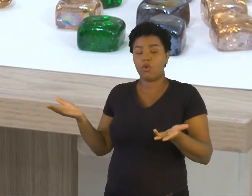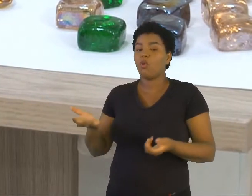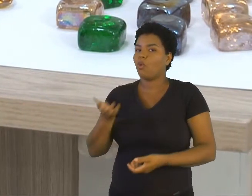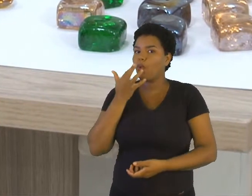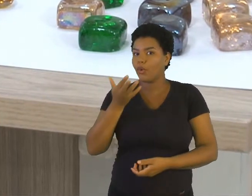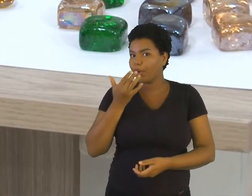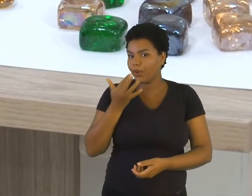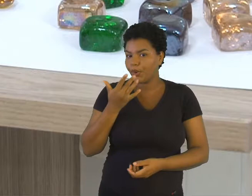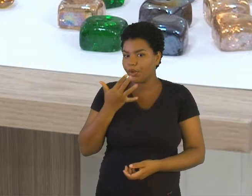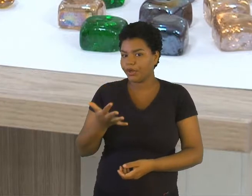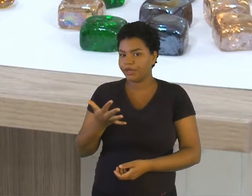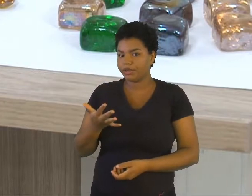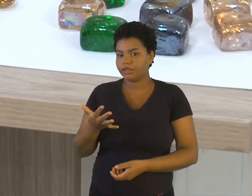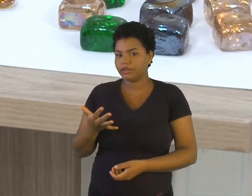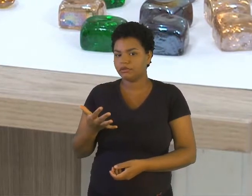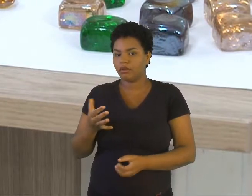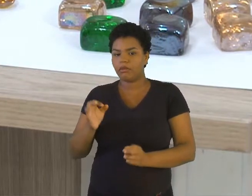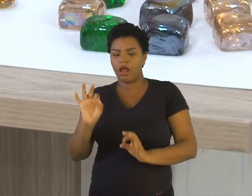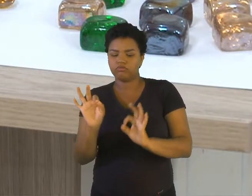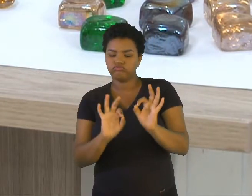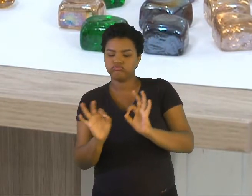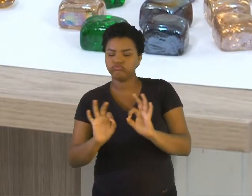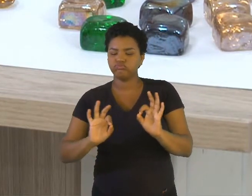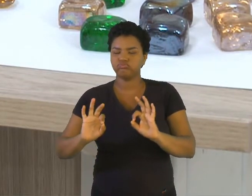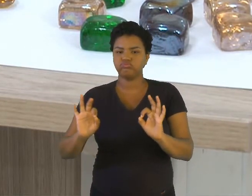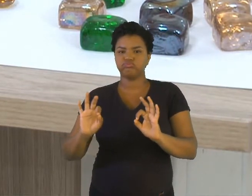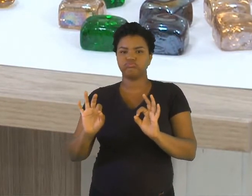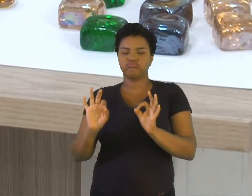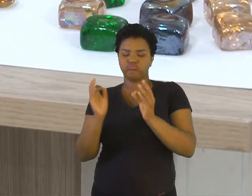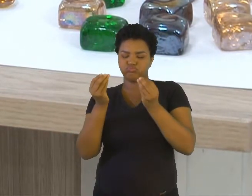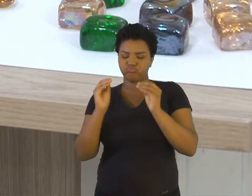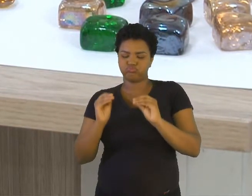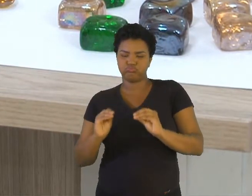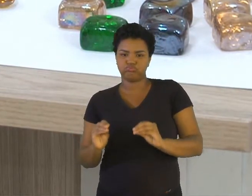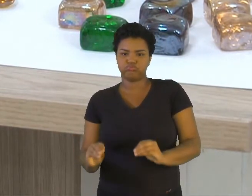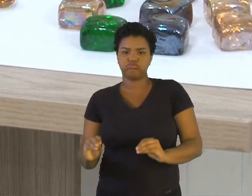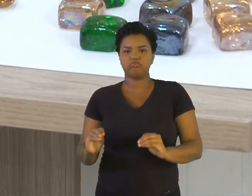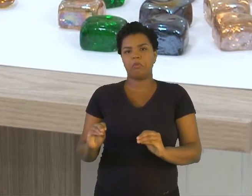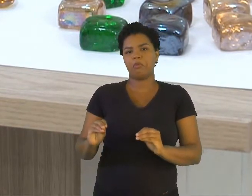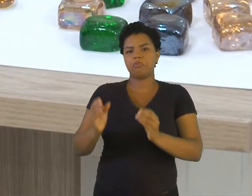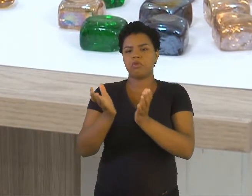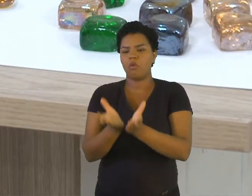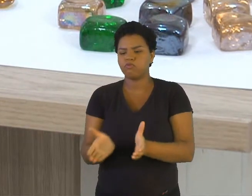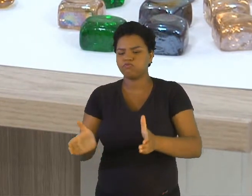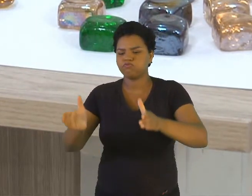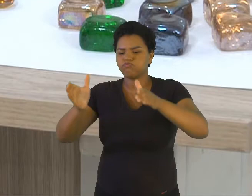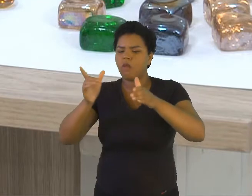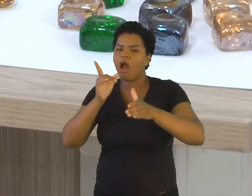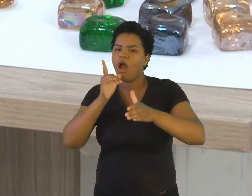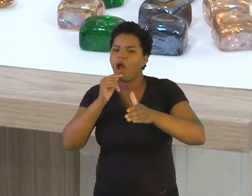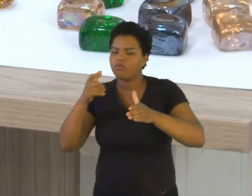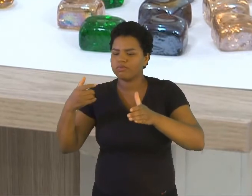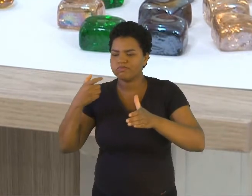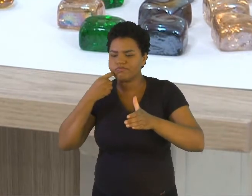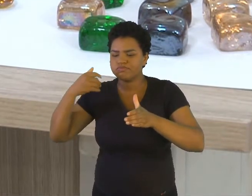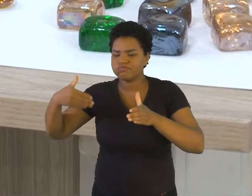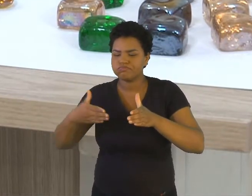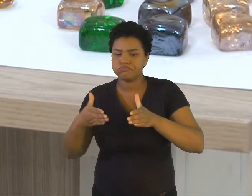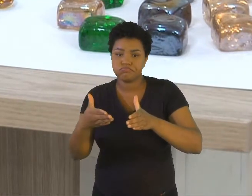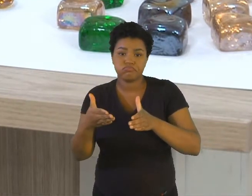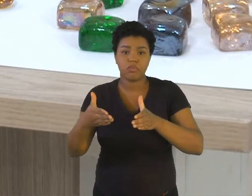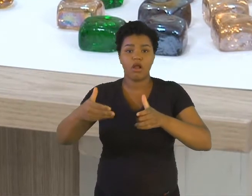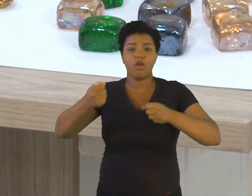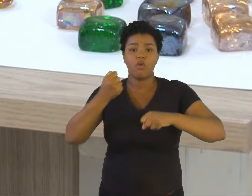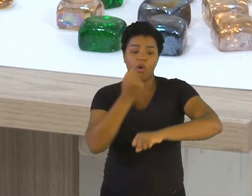coloridas para ornamentar um aquário, a ornamentar um jardim aí na